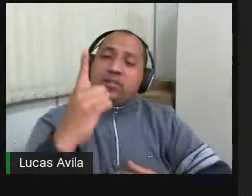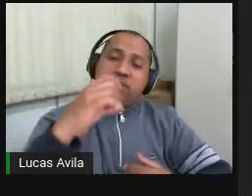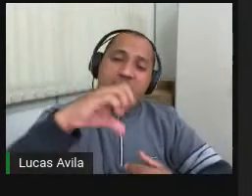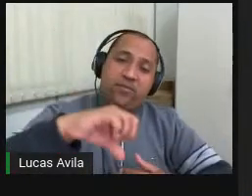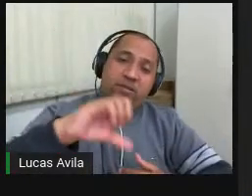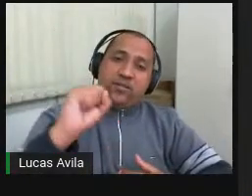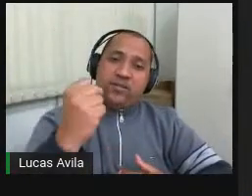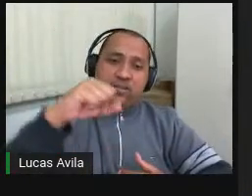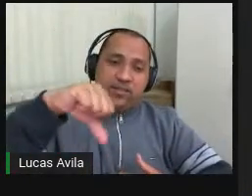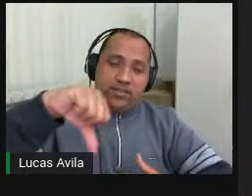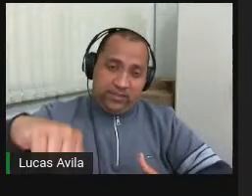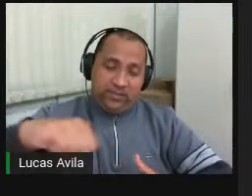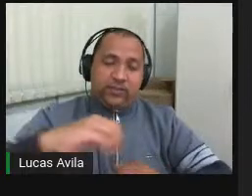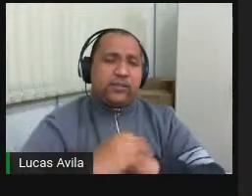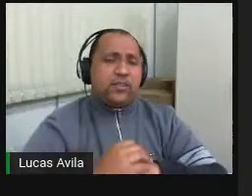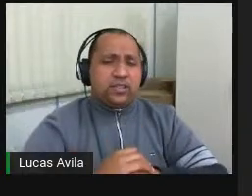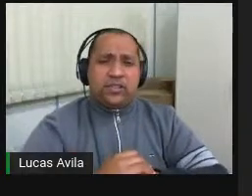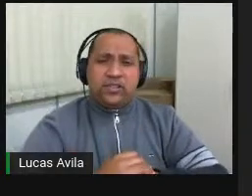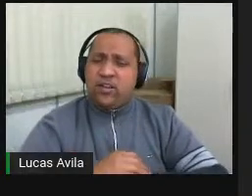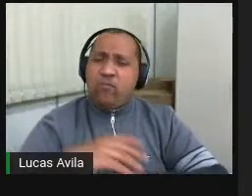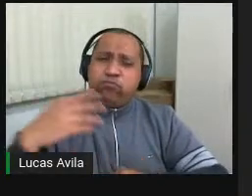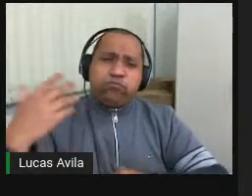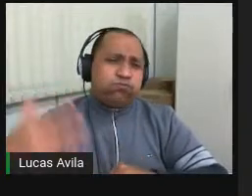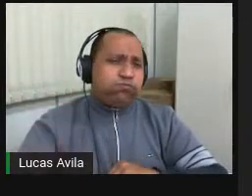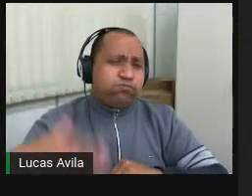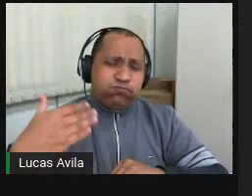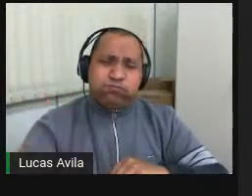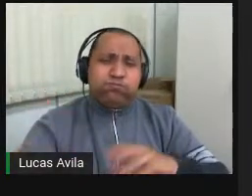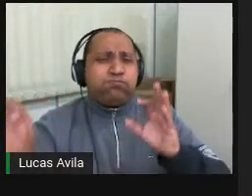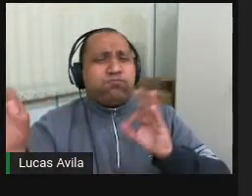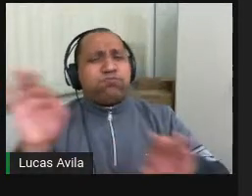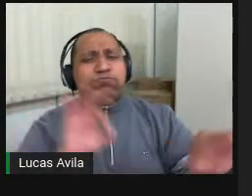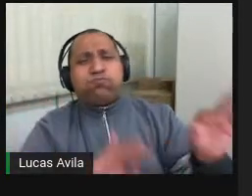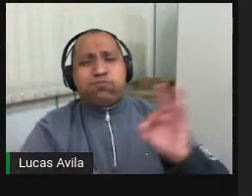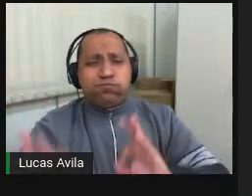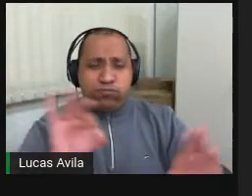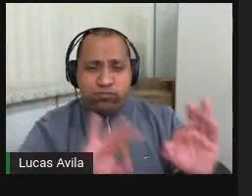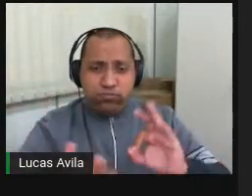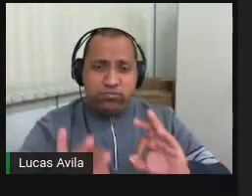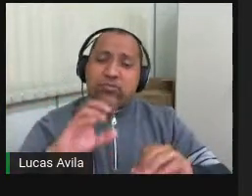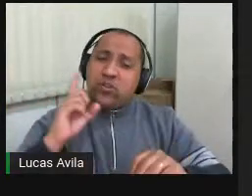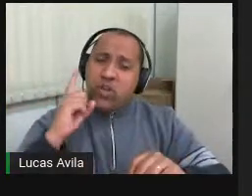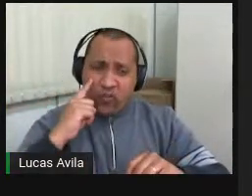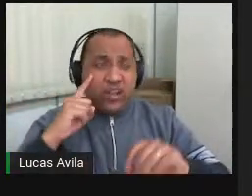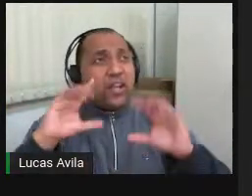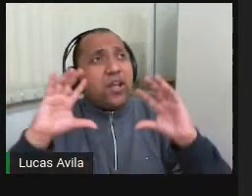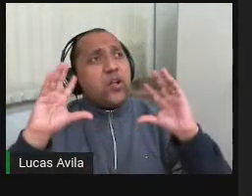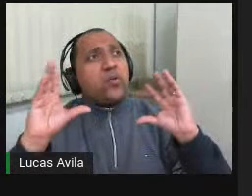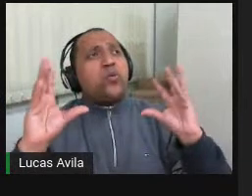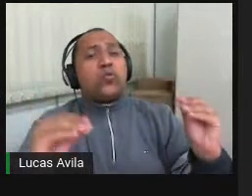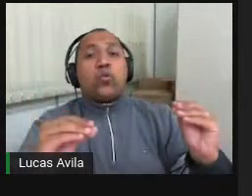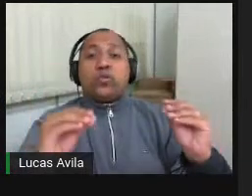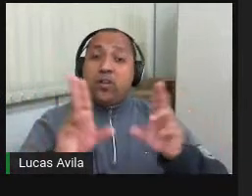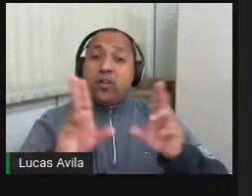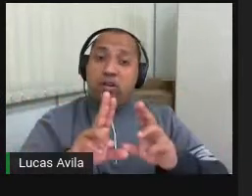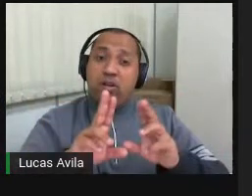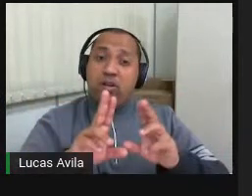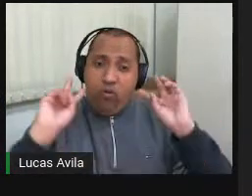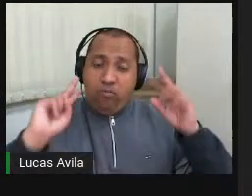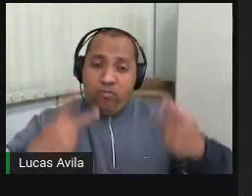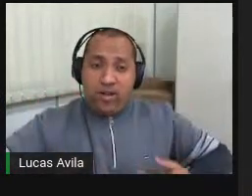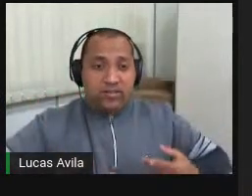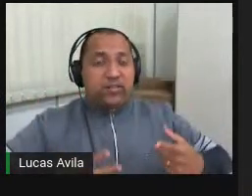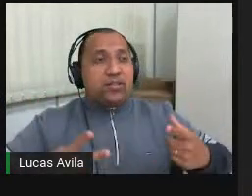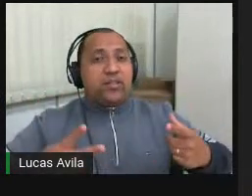1989. Foi um dos maiores projetos construídos que eu acredito ser da humanidade e que até hoje não teve nenhum